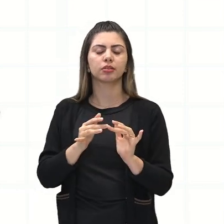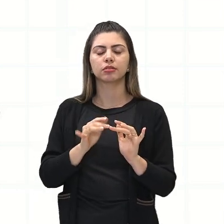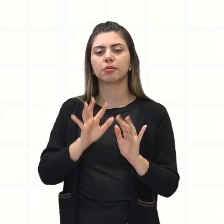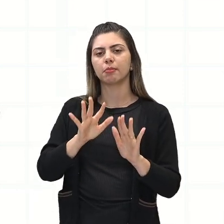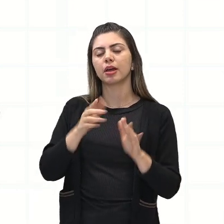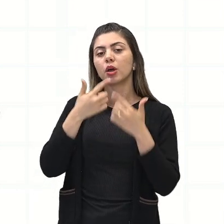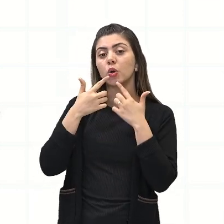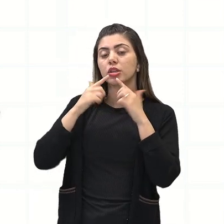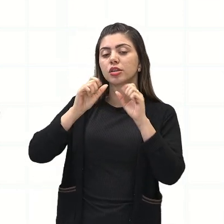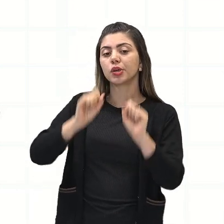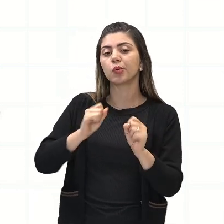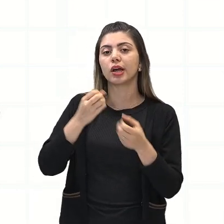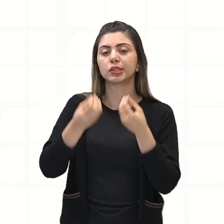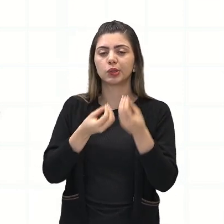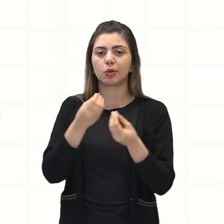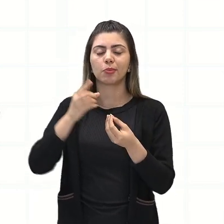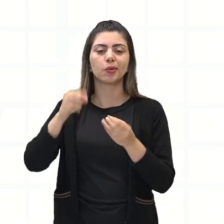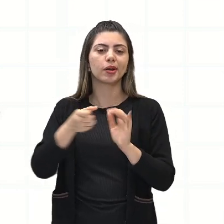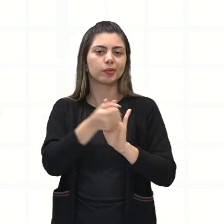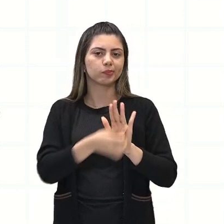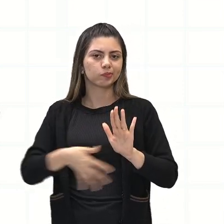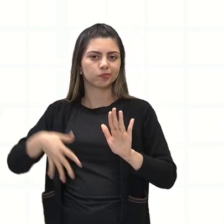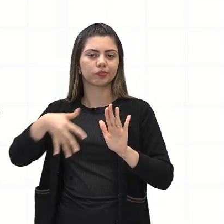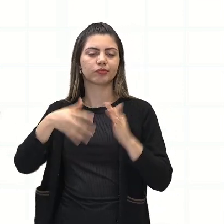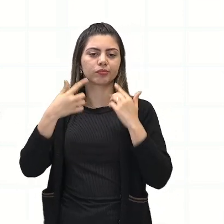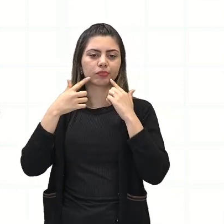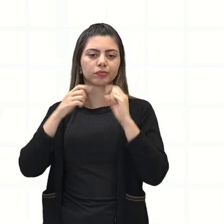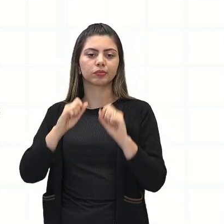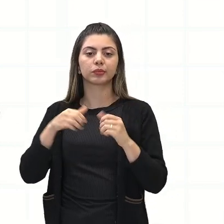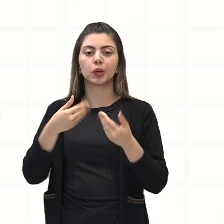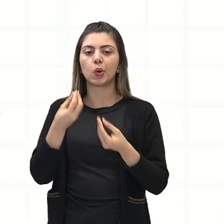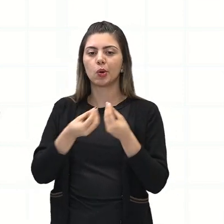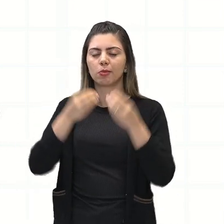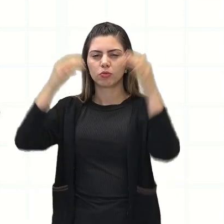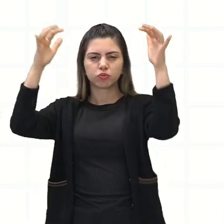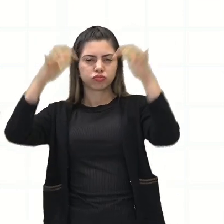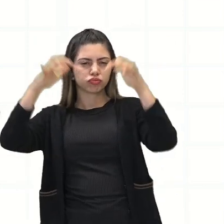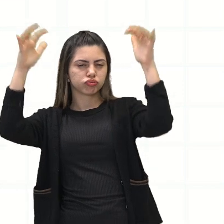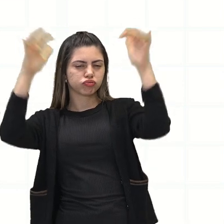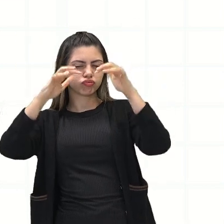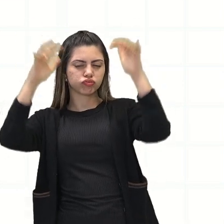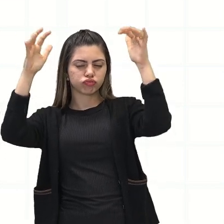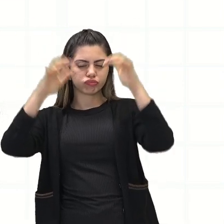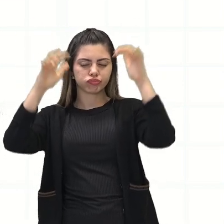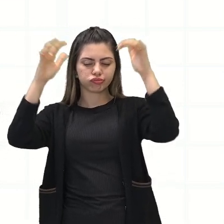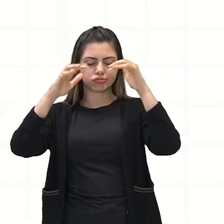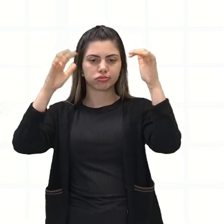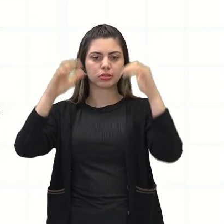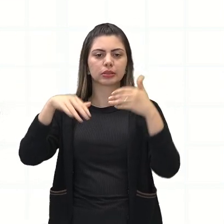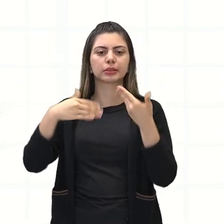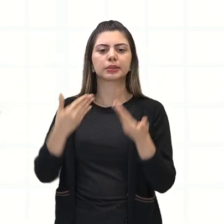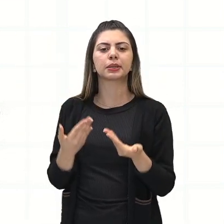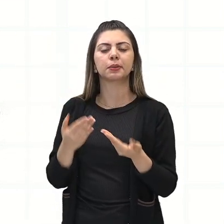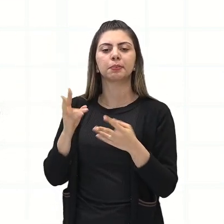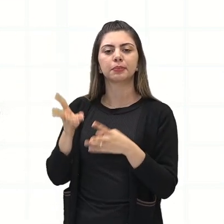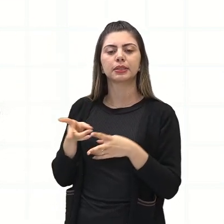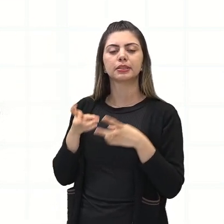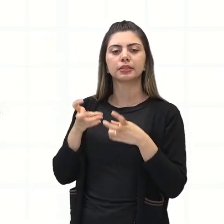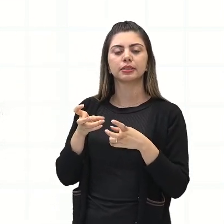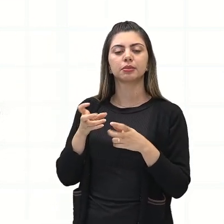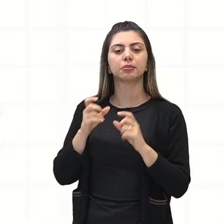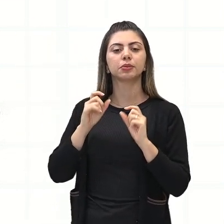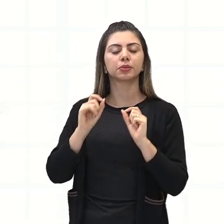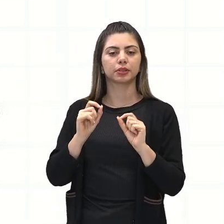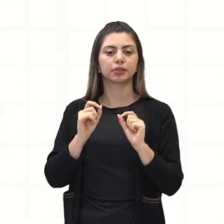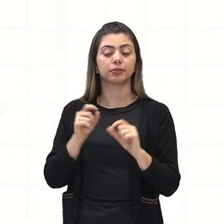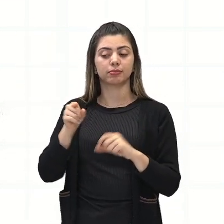linguagem figurada, debaixo de uma bruta chuva. Ou seja, ele quer trazer uma questão